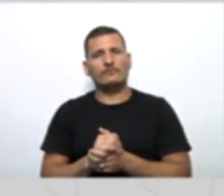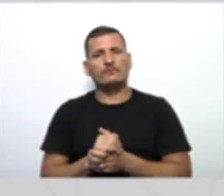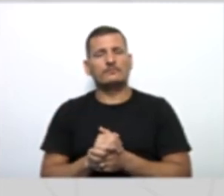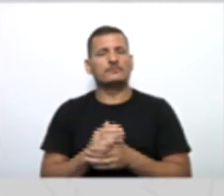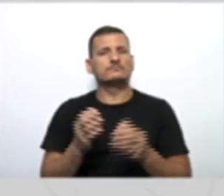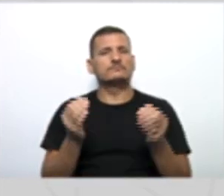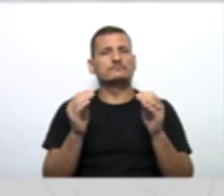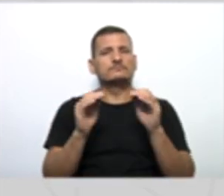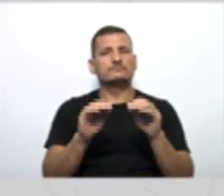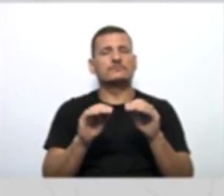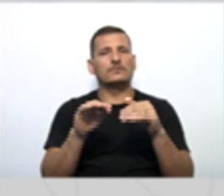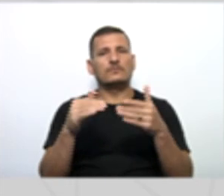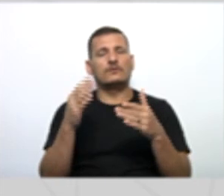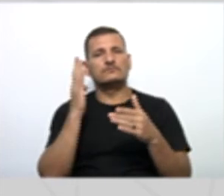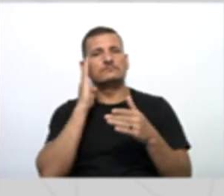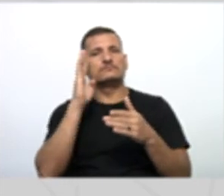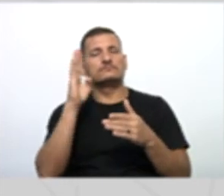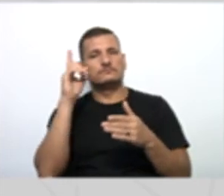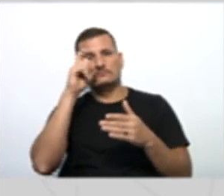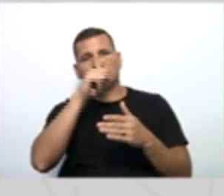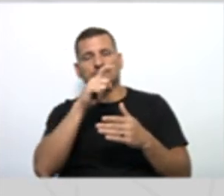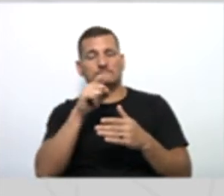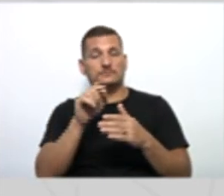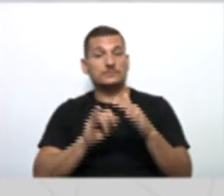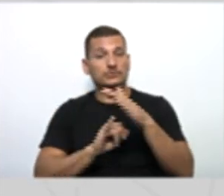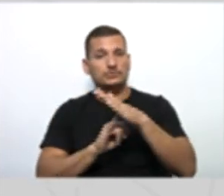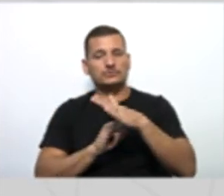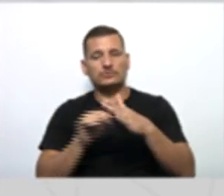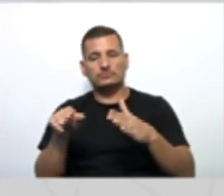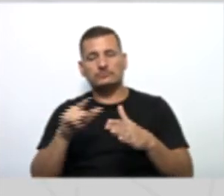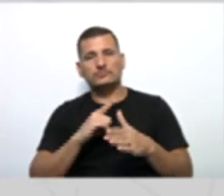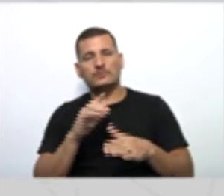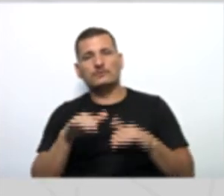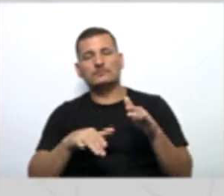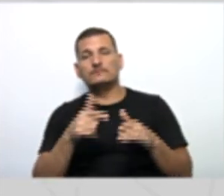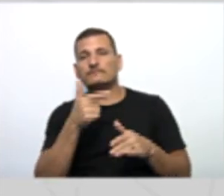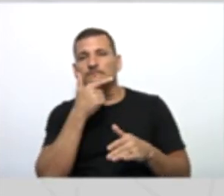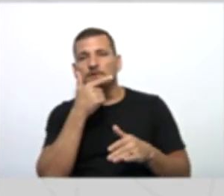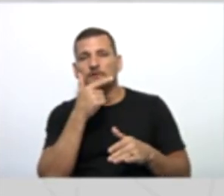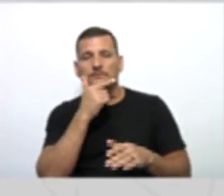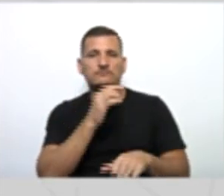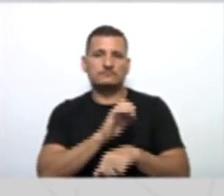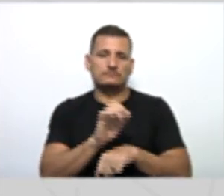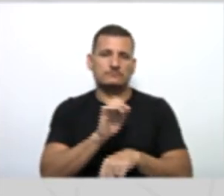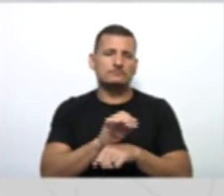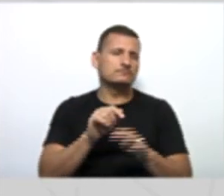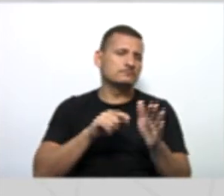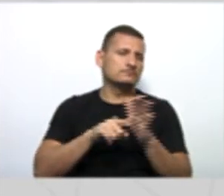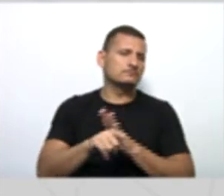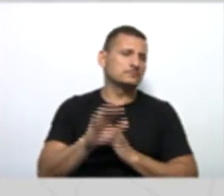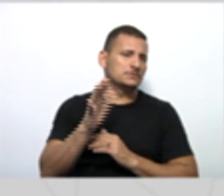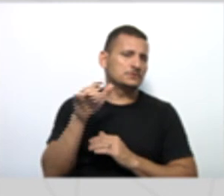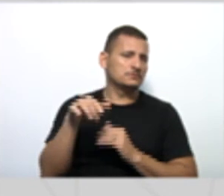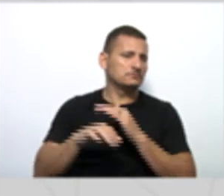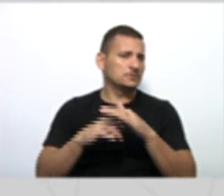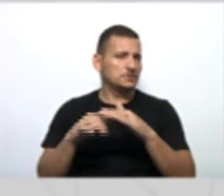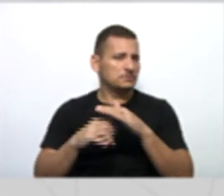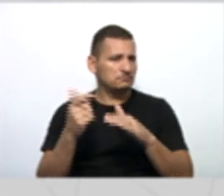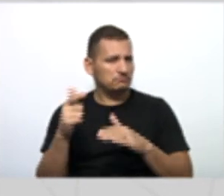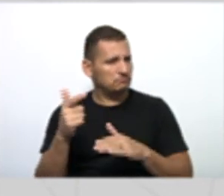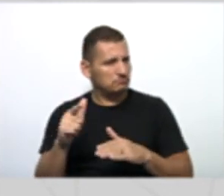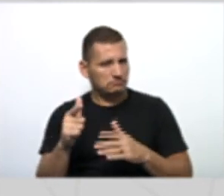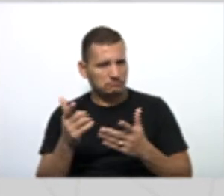a instituição tem em oferecer uma vaga de estágio. Será que uma empresa não oferece estágio porque não tem ninguém